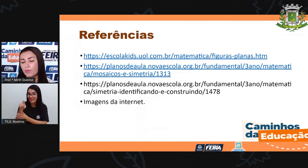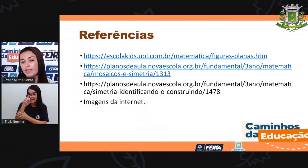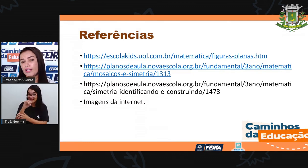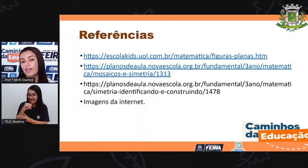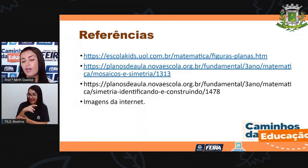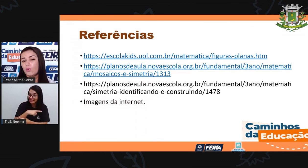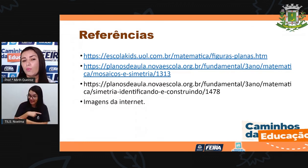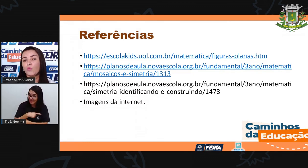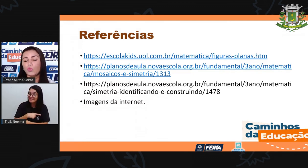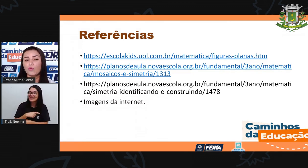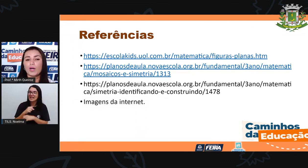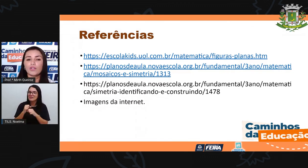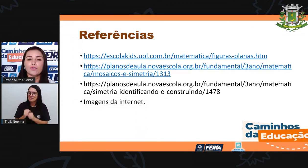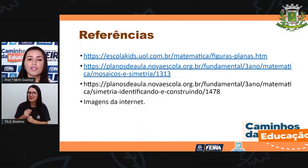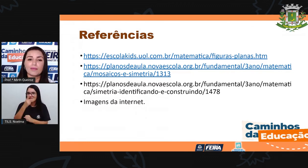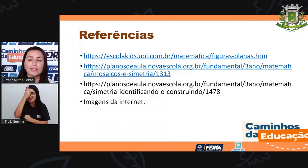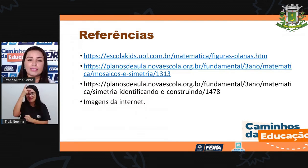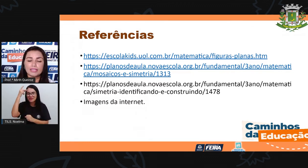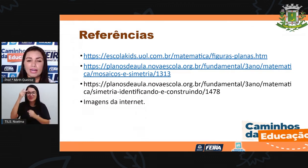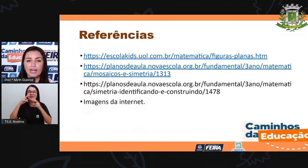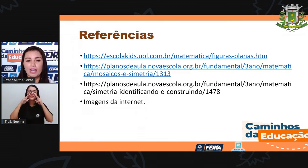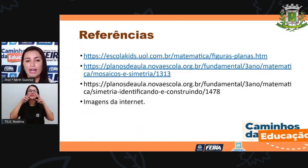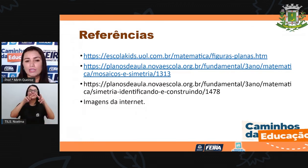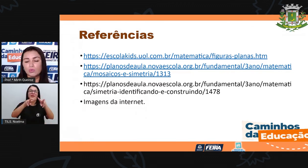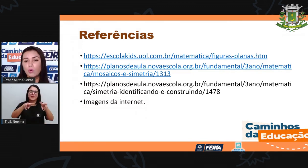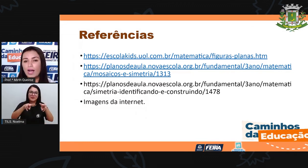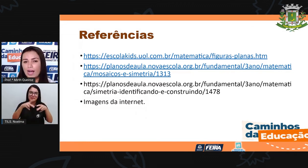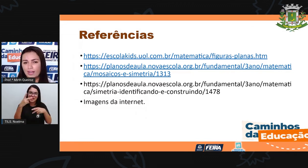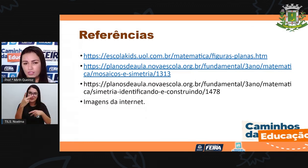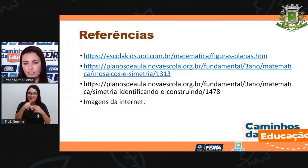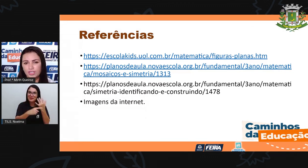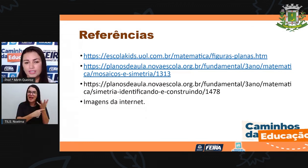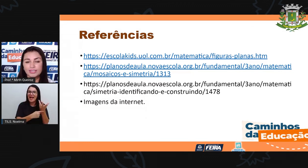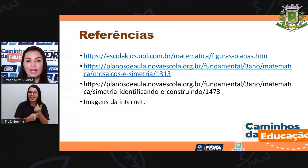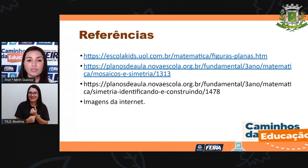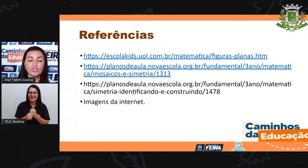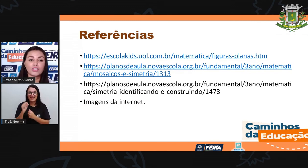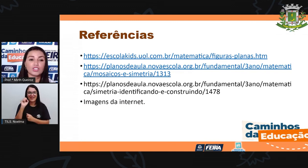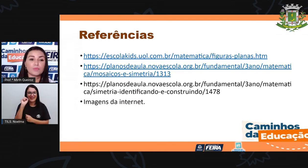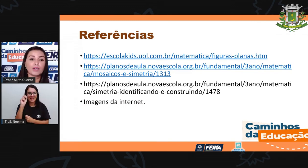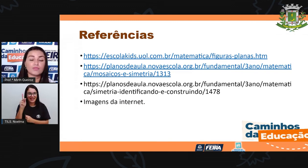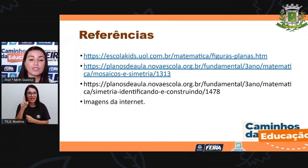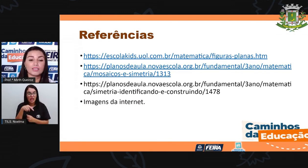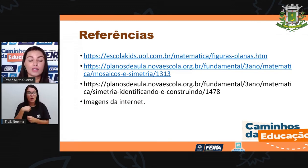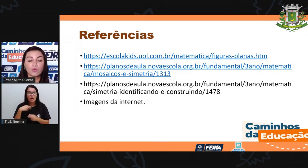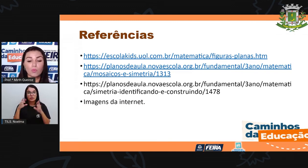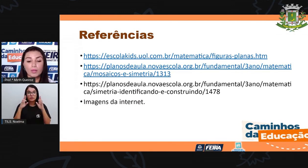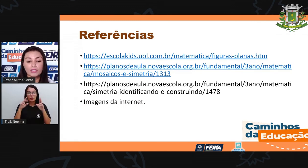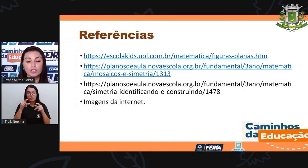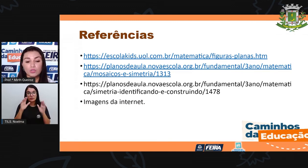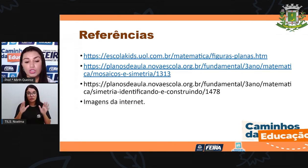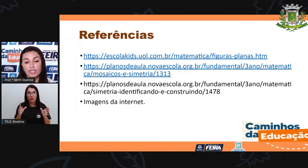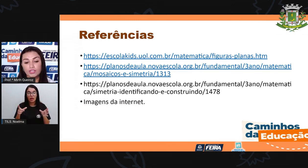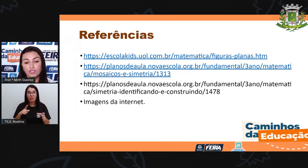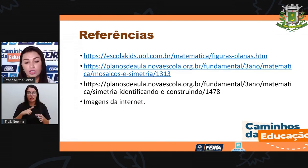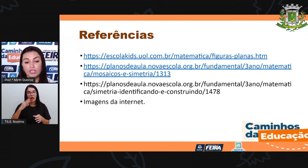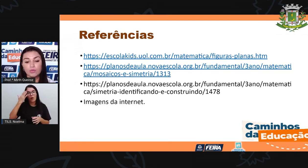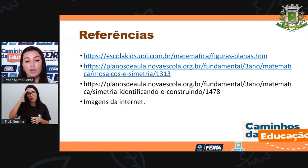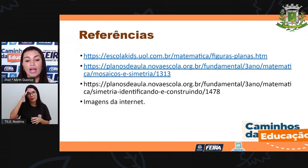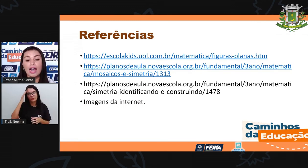tenham para que um público maior venha apreciar a sua arte, certo gente? Eu espero que vocês tenham compreendido